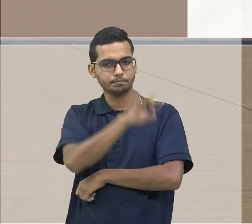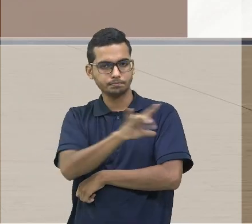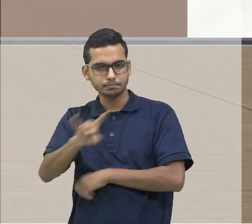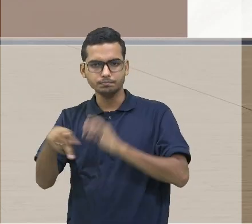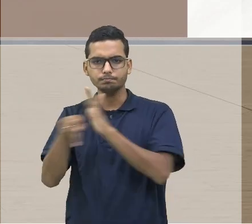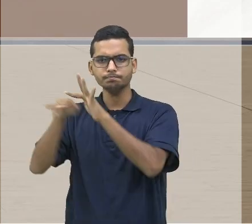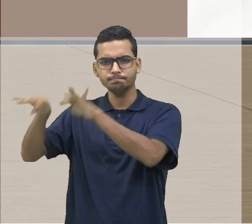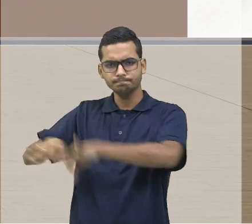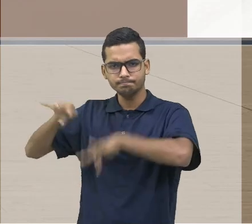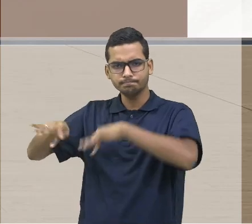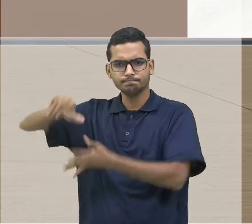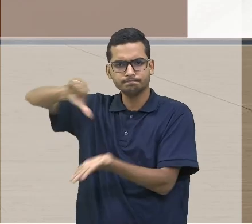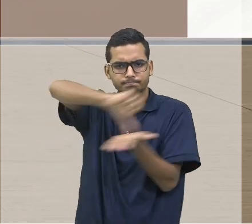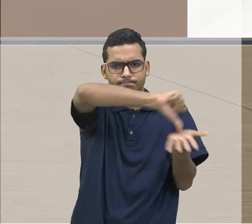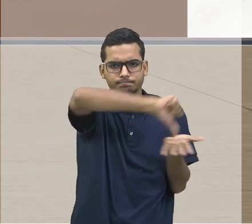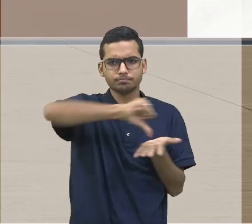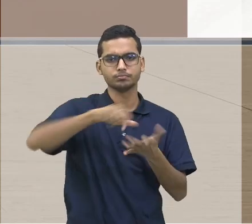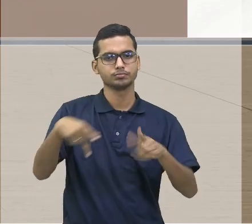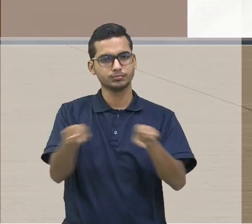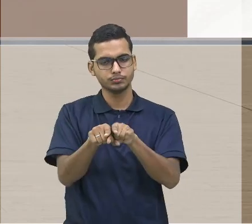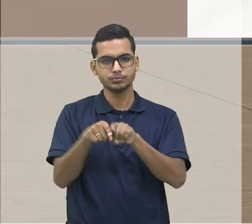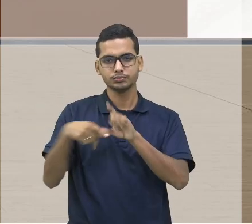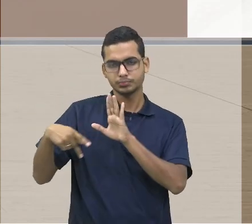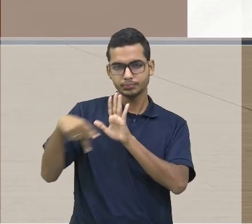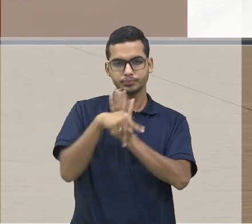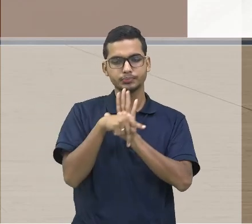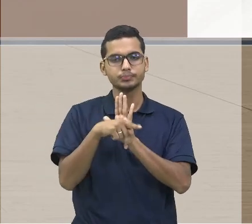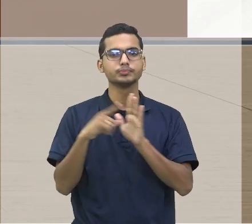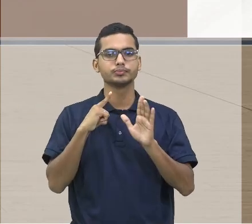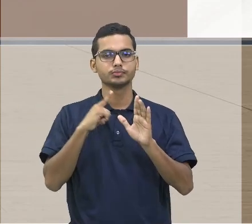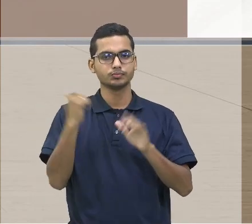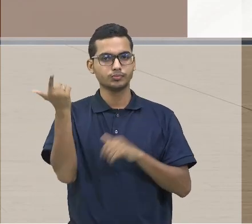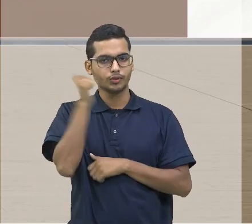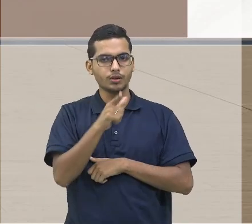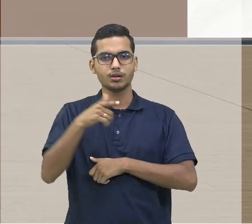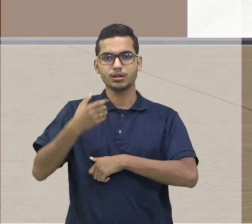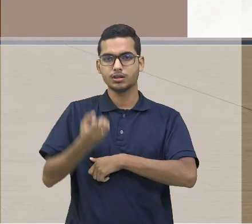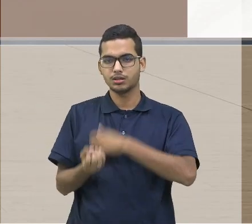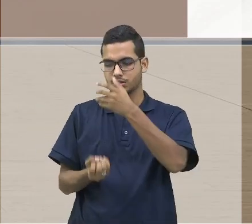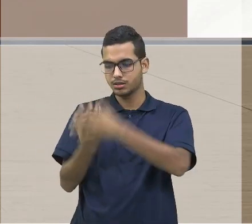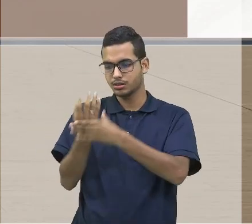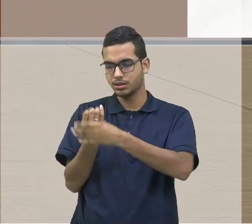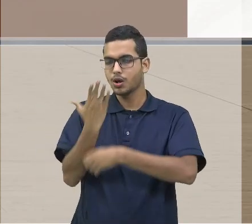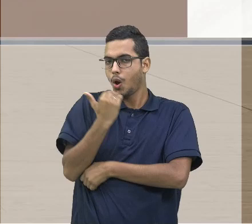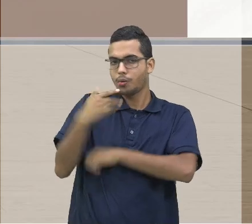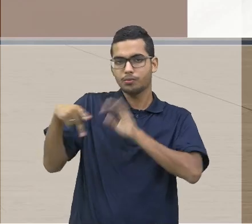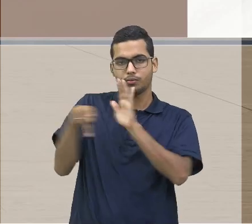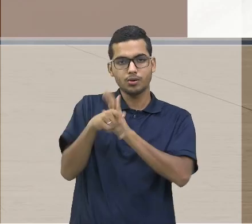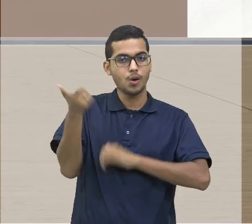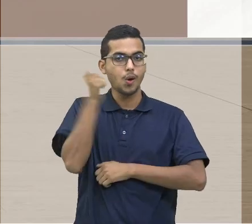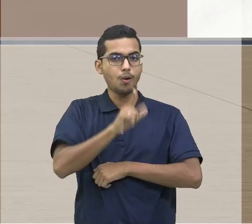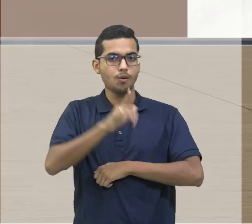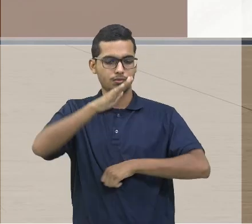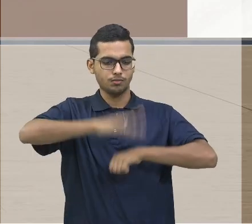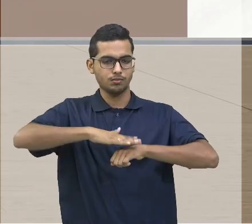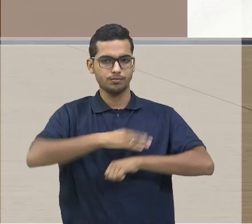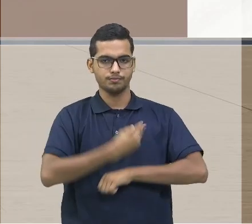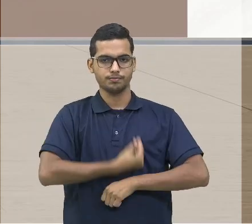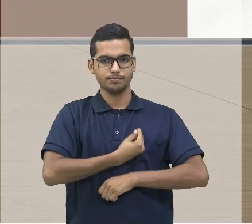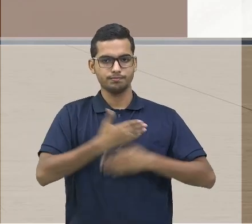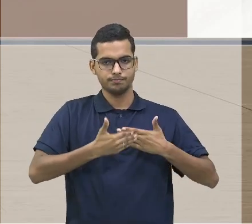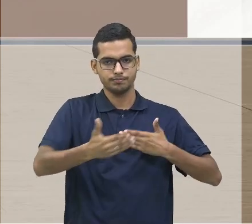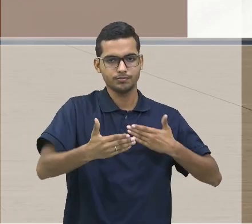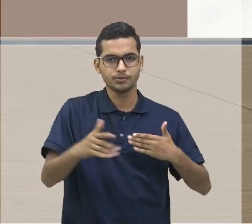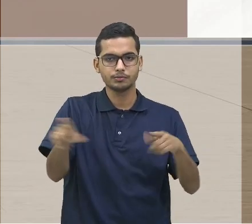comércio, por isso que nós estamos falando que é uma cultura para subsistência. E o uso